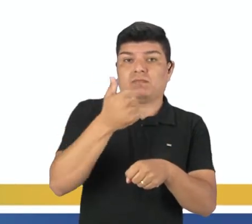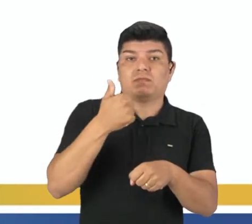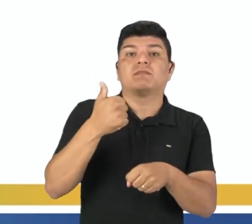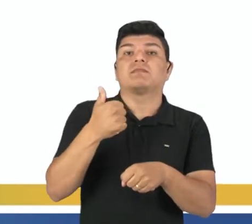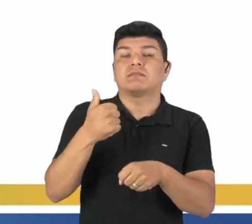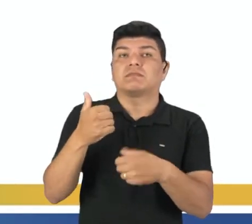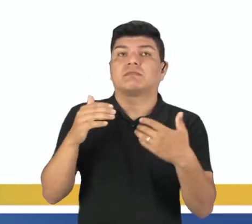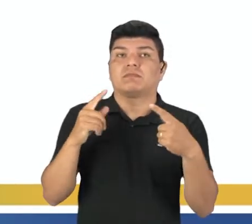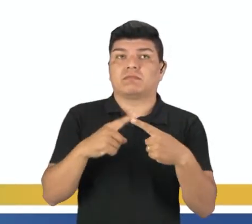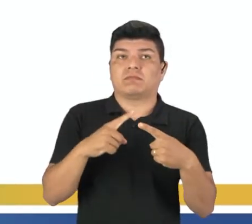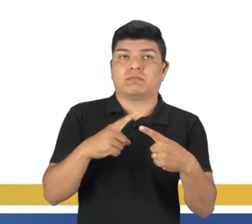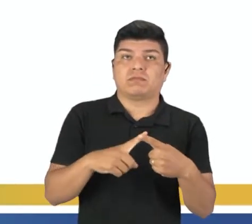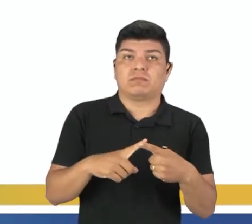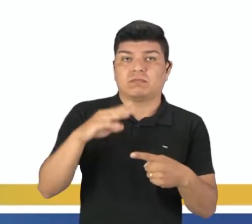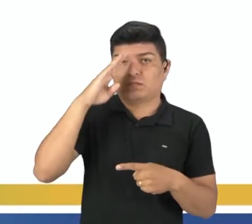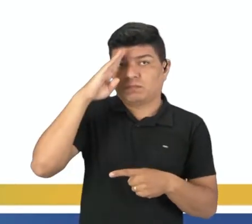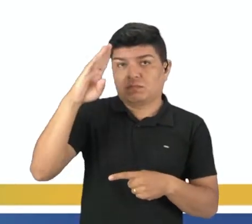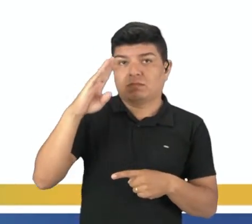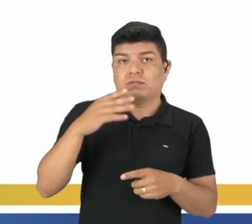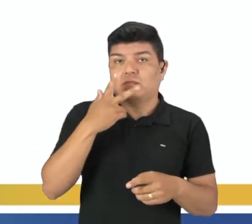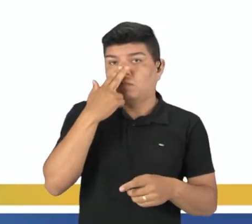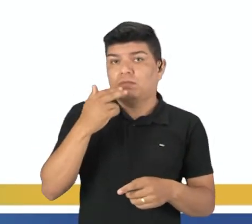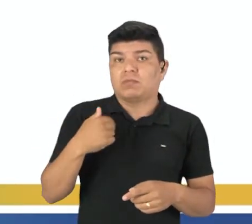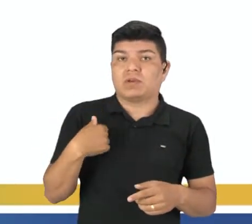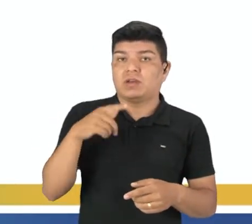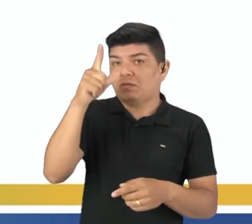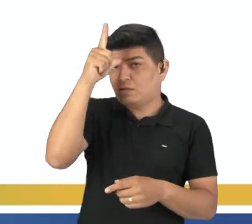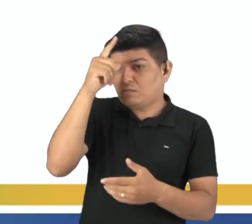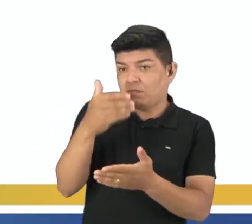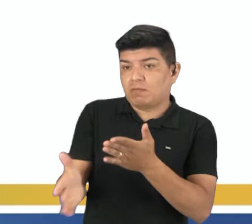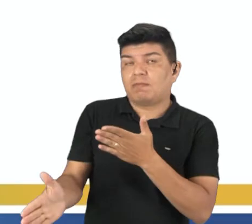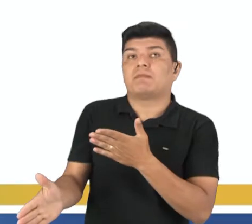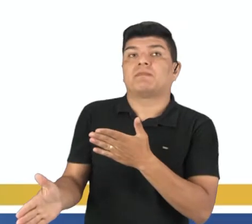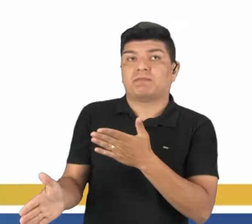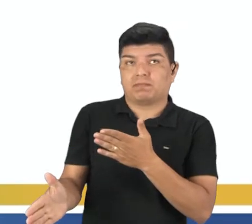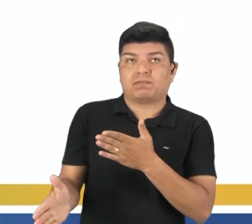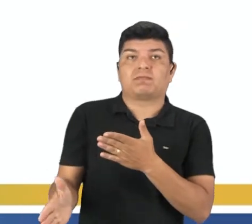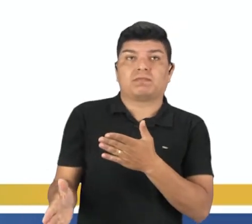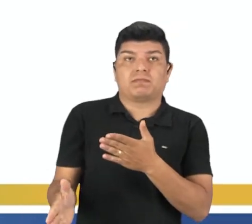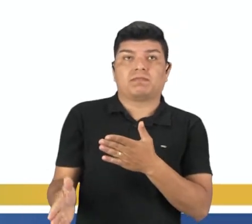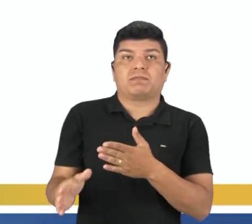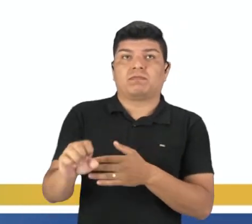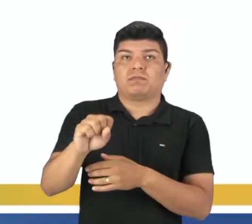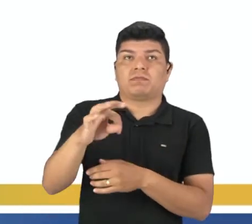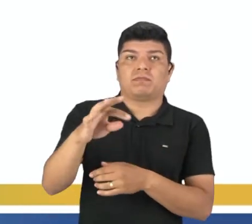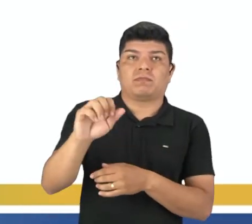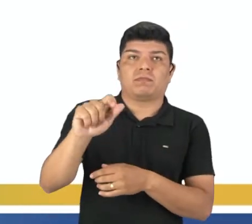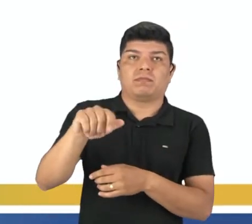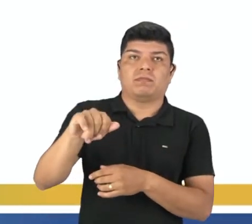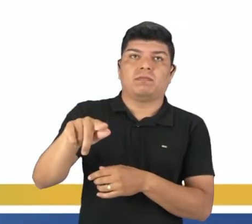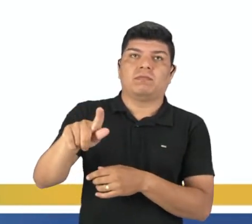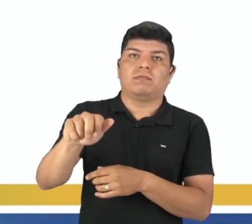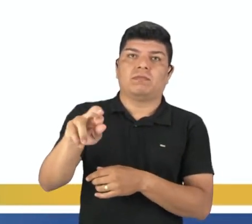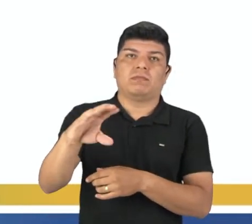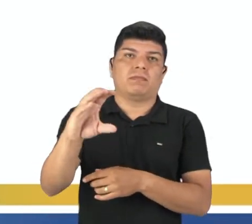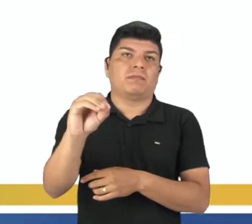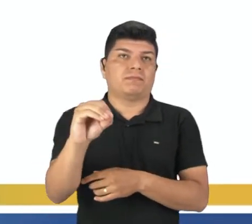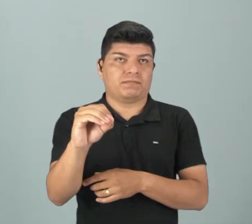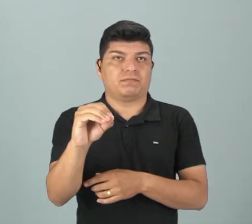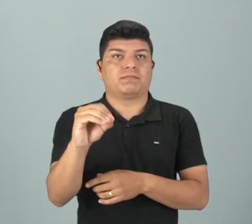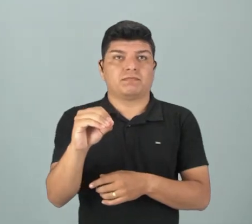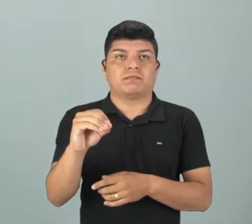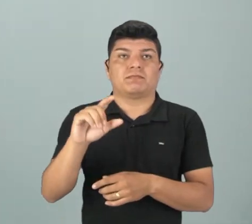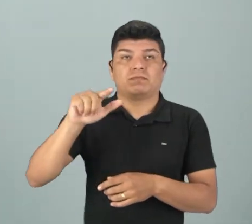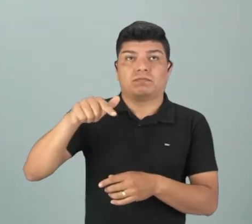essa recuperação vai ser marcante principalmente pela derrota alemã em Stalingrado, que vai ser uma das batalhas mais marcantes de toda a